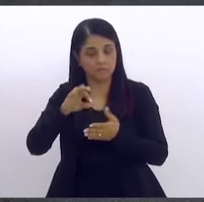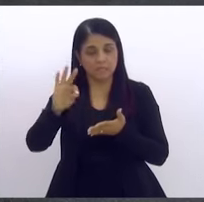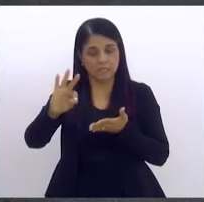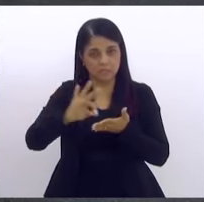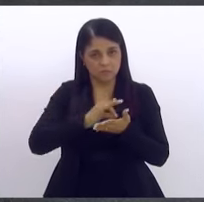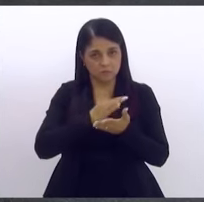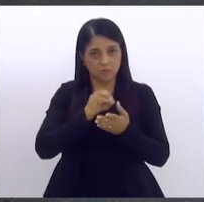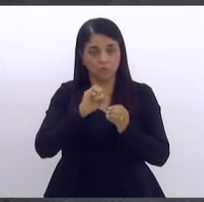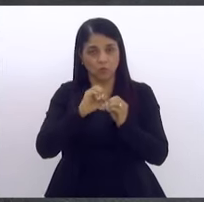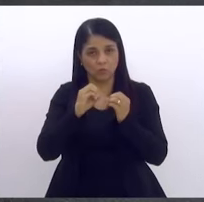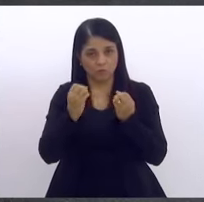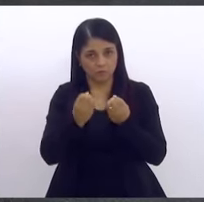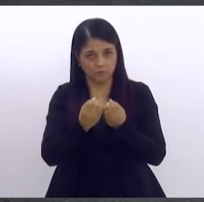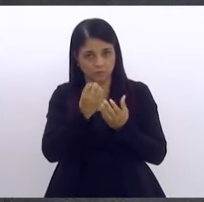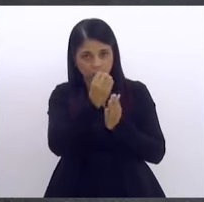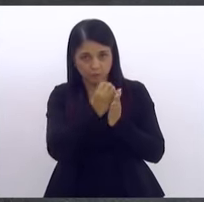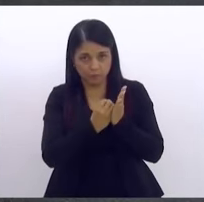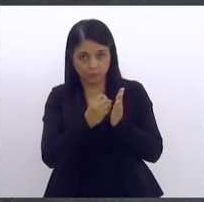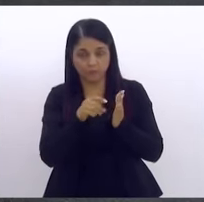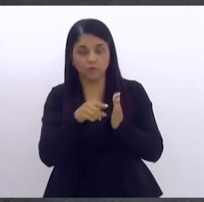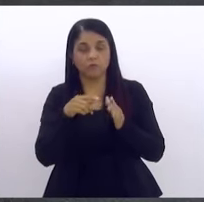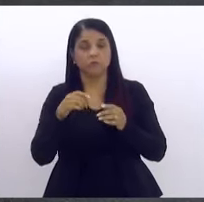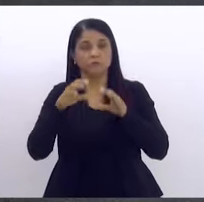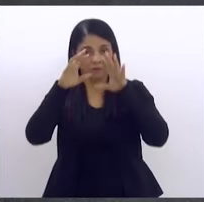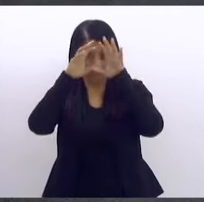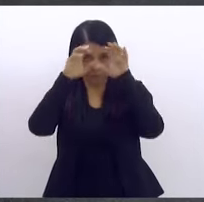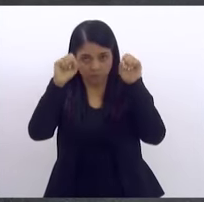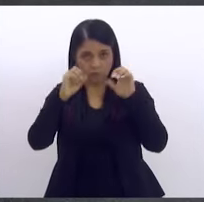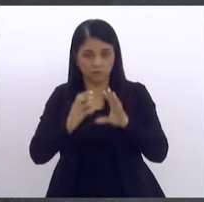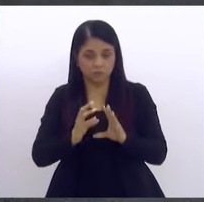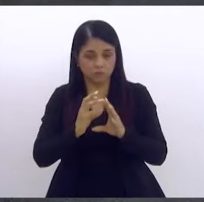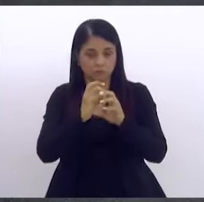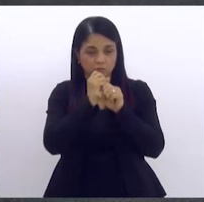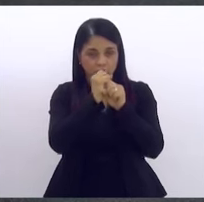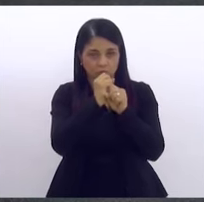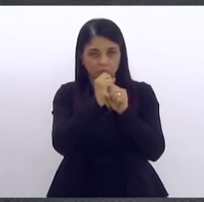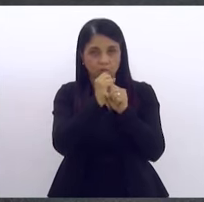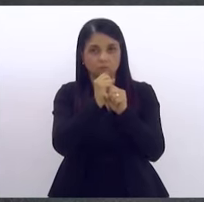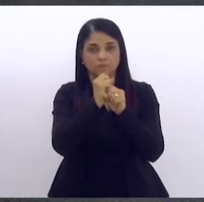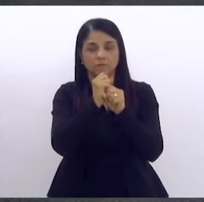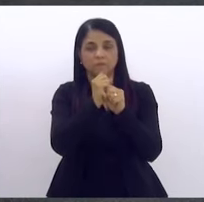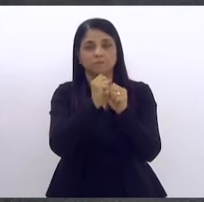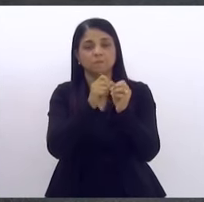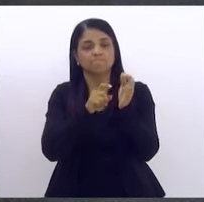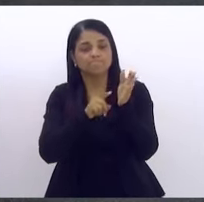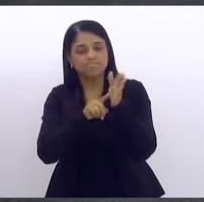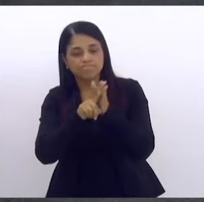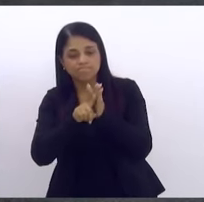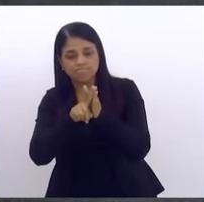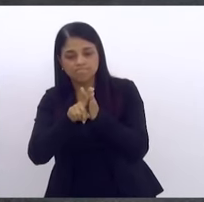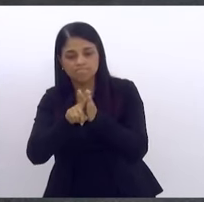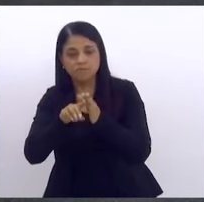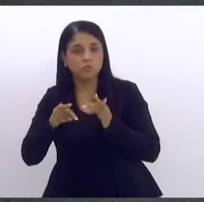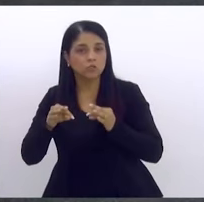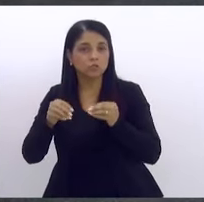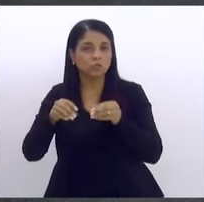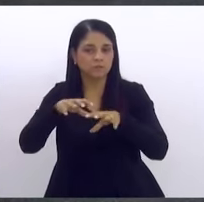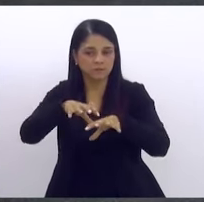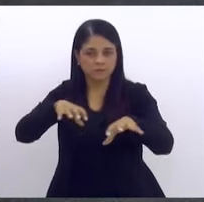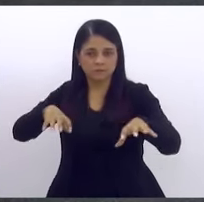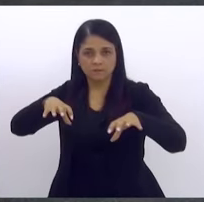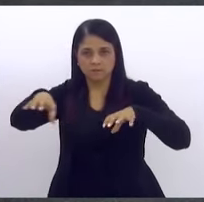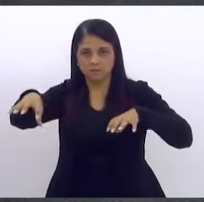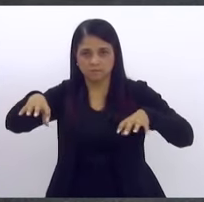ofício para o Tribunal de Contas auditar todas as descentralizações